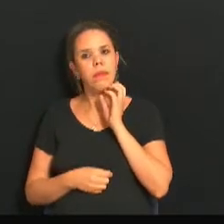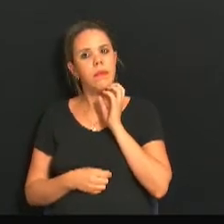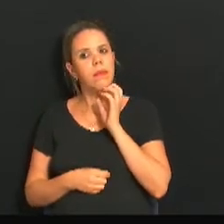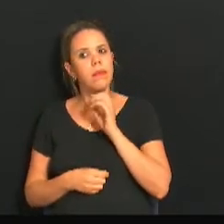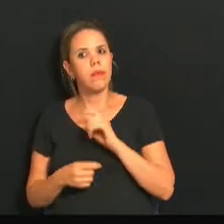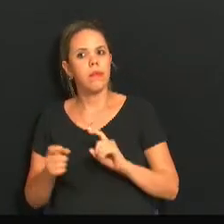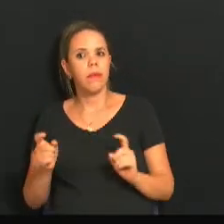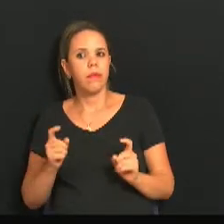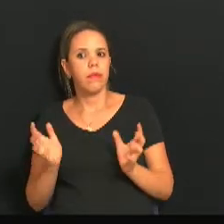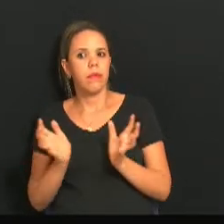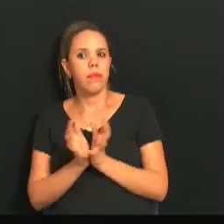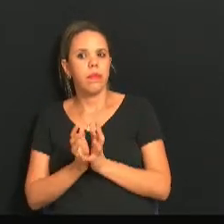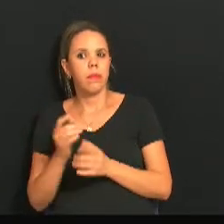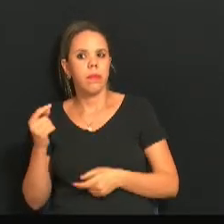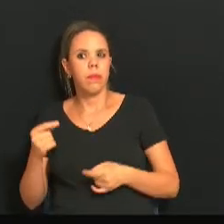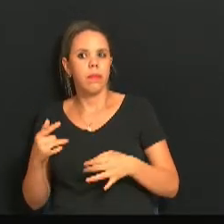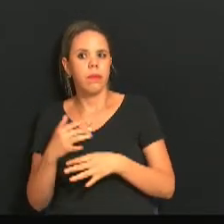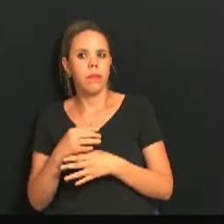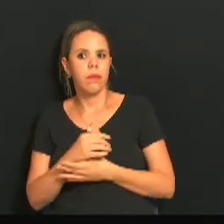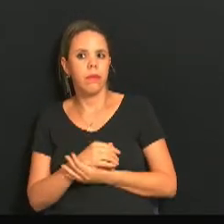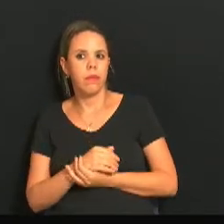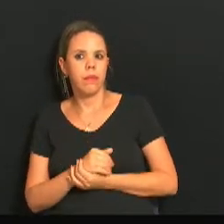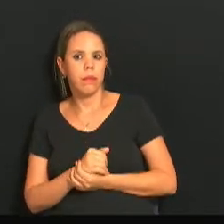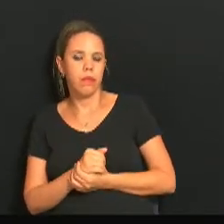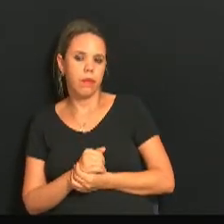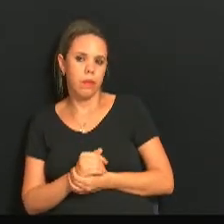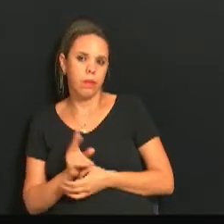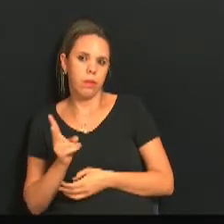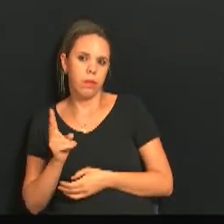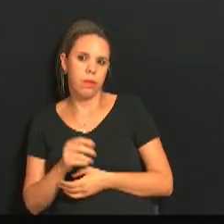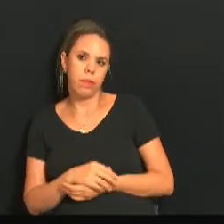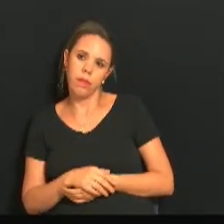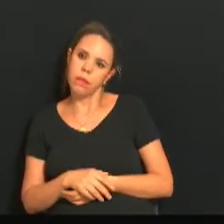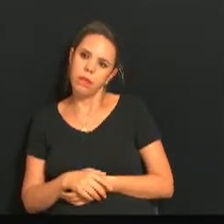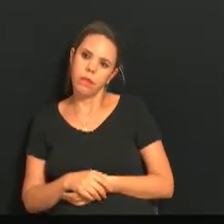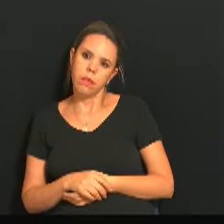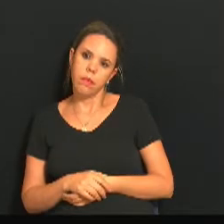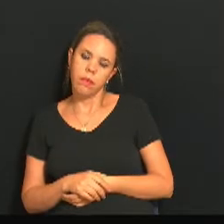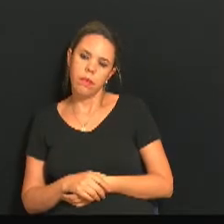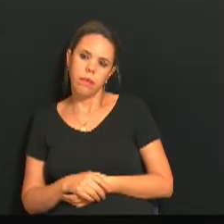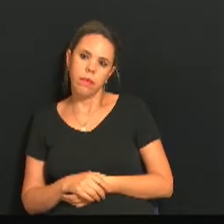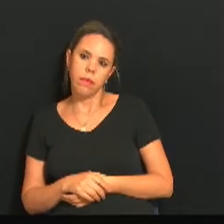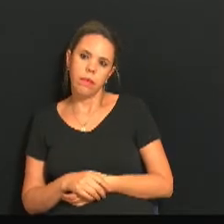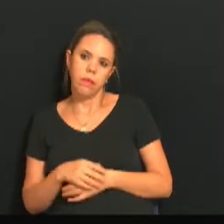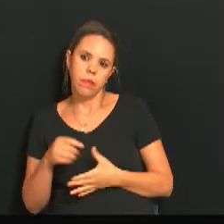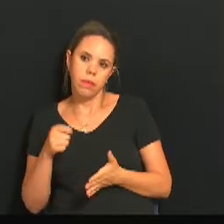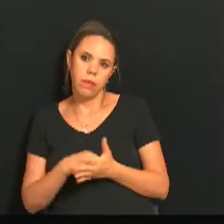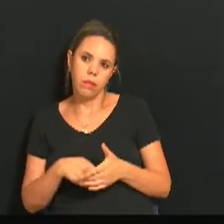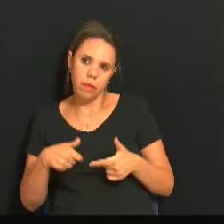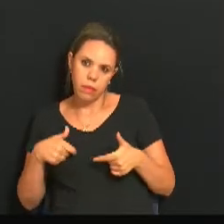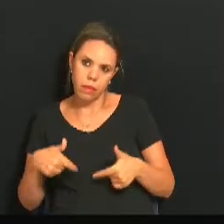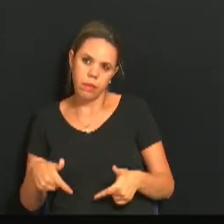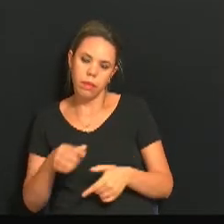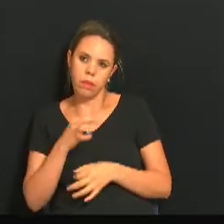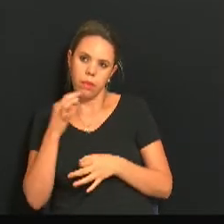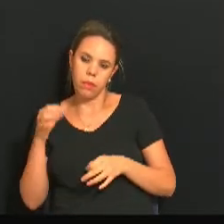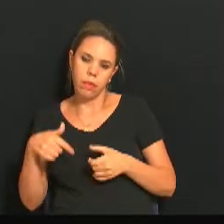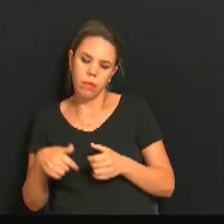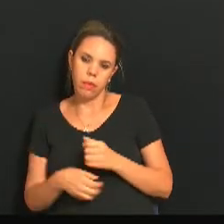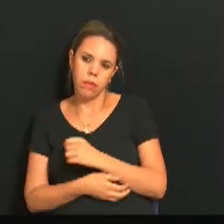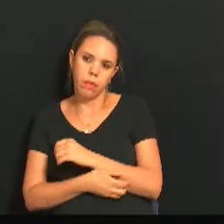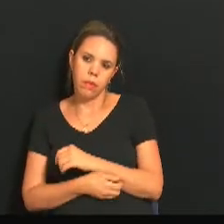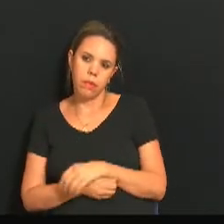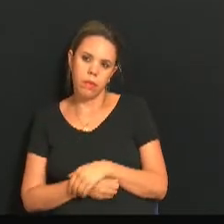cabo essa comissão de política Urbana constantemente aí bem ardo E tem feito um ótimo trabalho